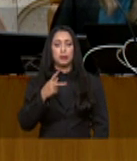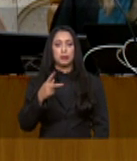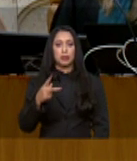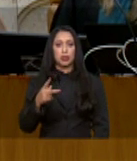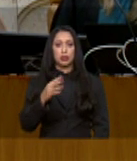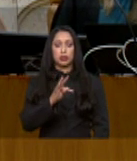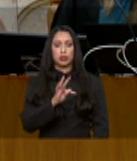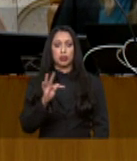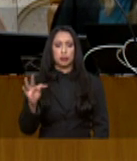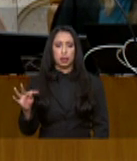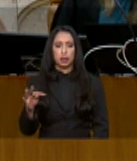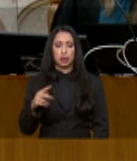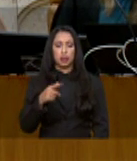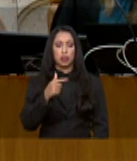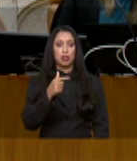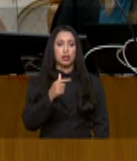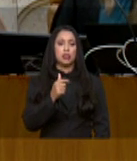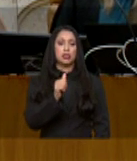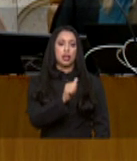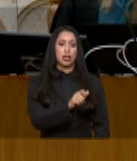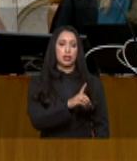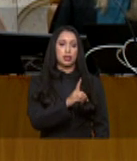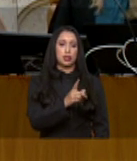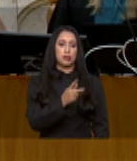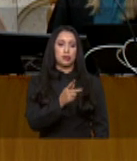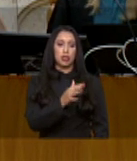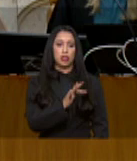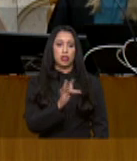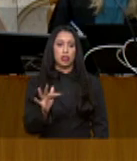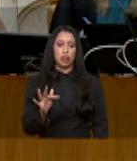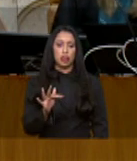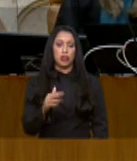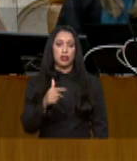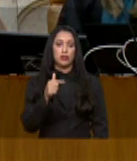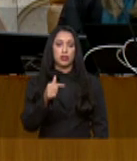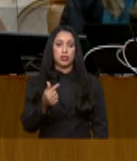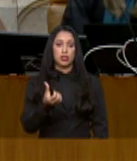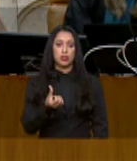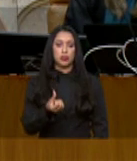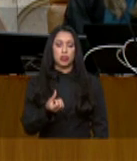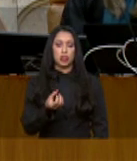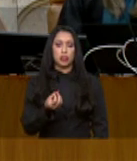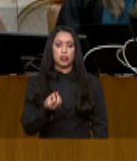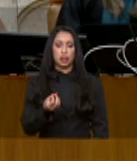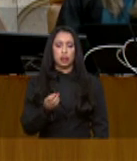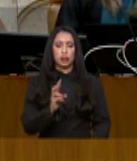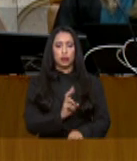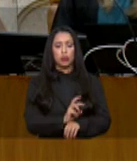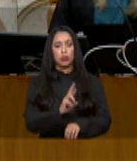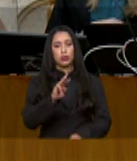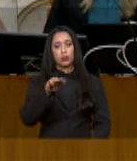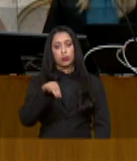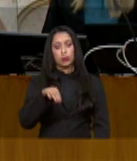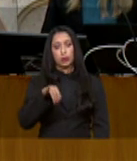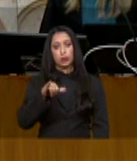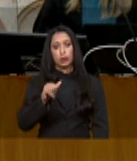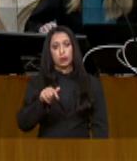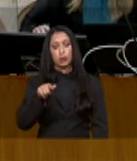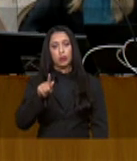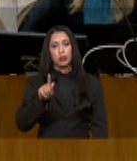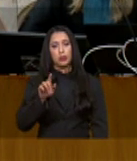760, o doutor Miguel Novaes. Na pauta, julgamento conjunto à DPF 760 e à DO 54.